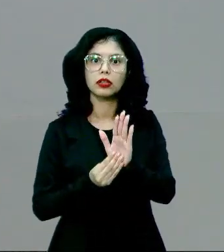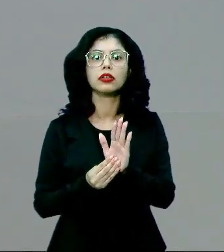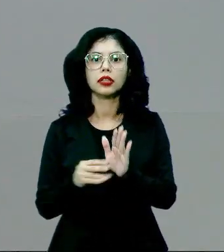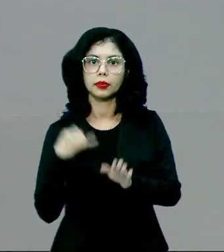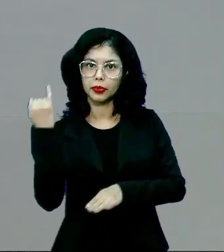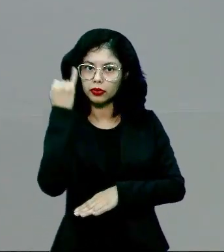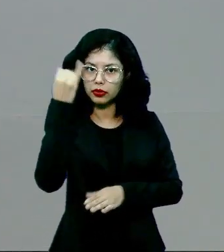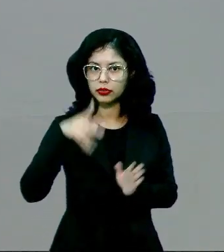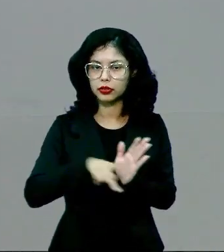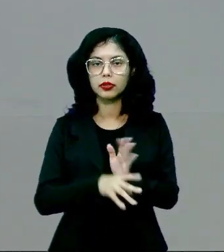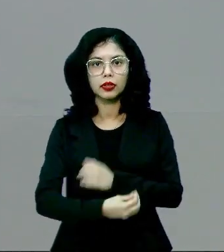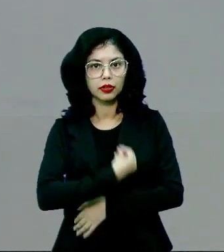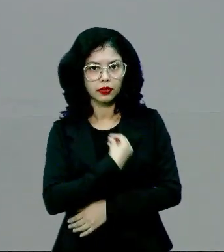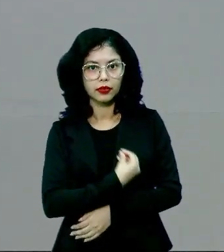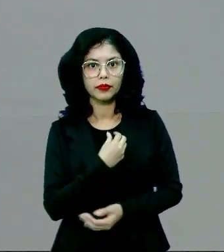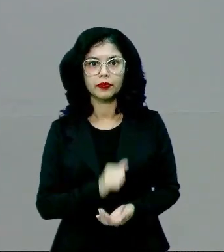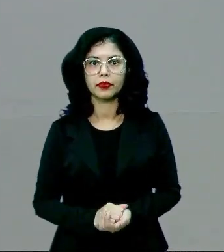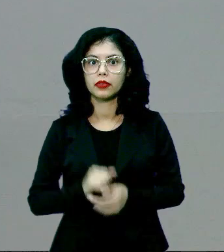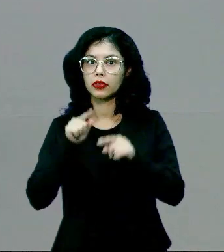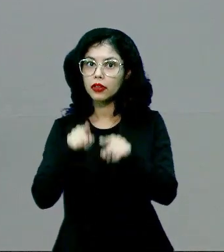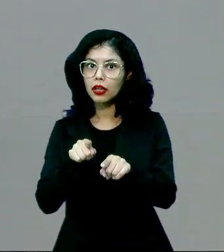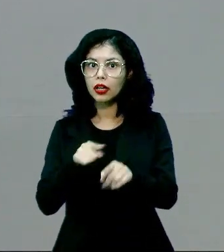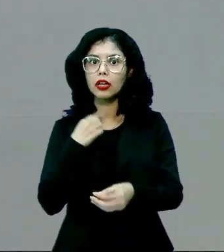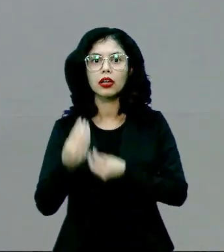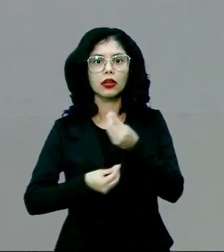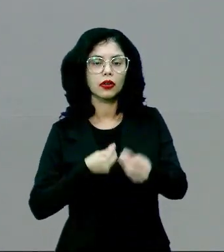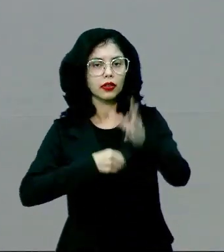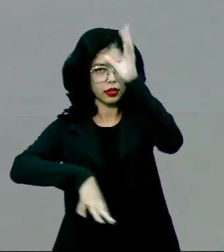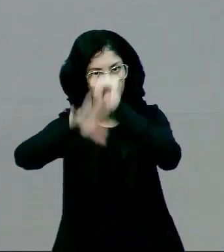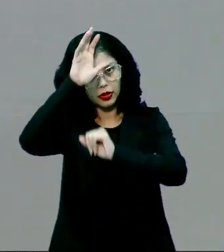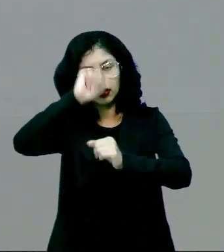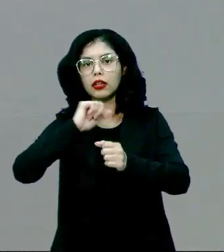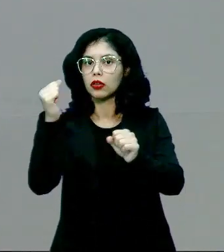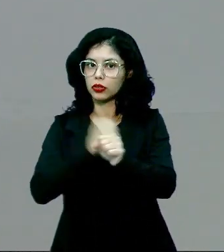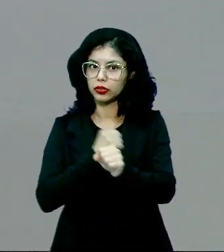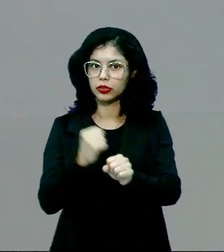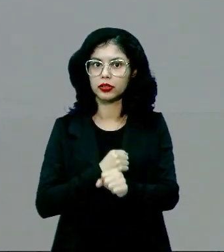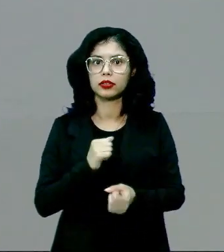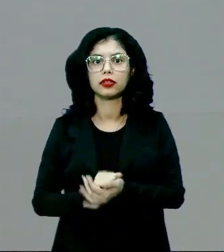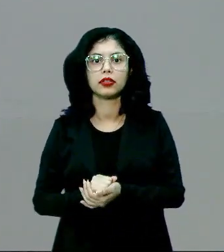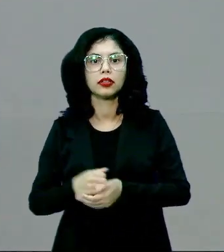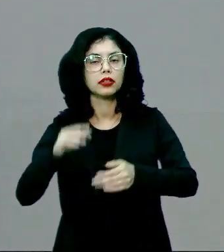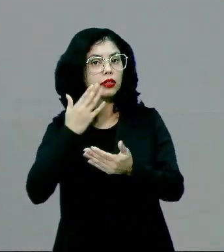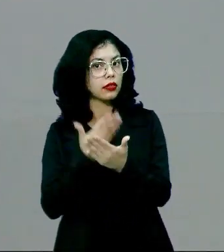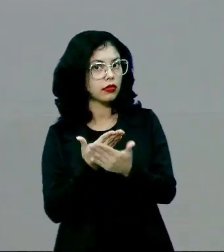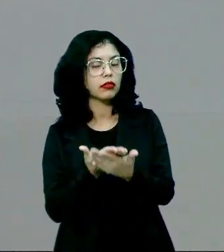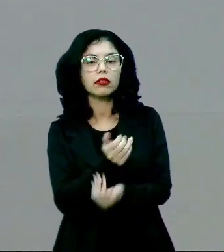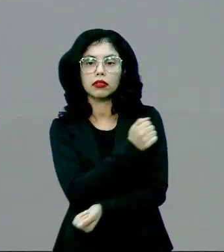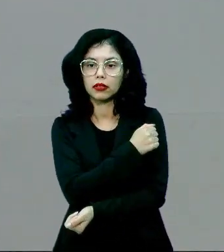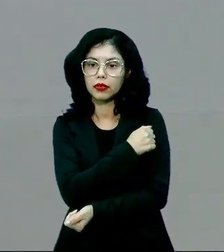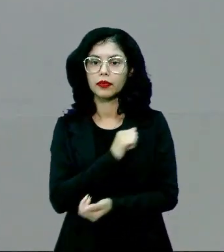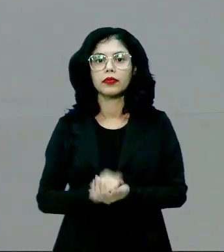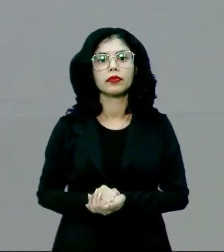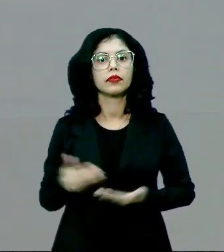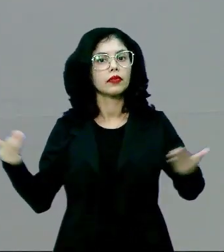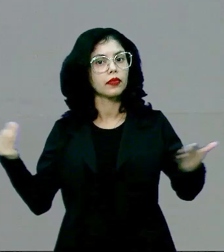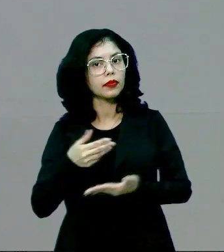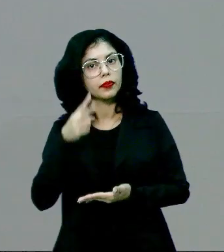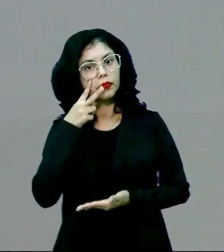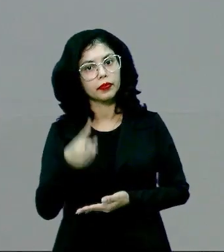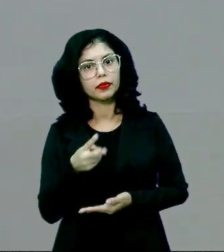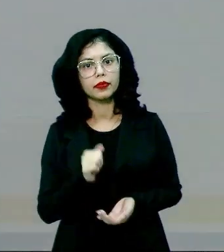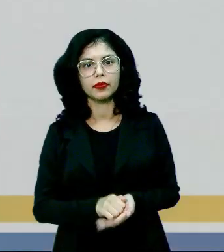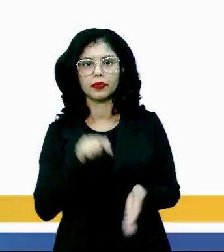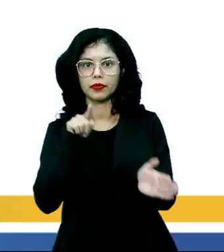relevantes E aí com esses conhecimentos construídos dentro dessa aula a gente vai para a questão agora